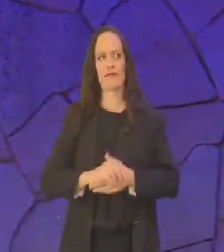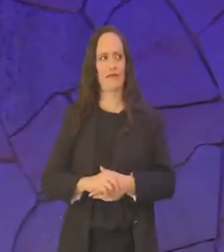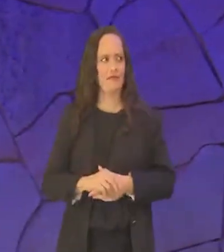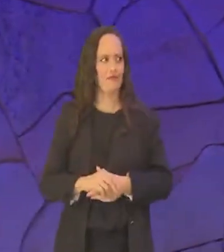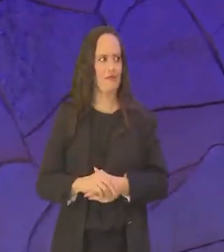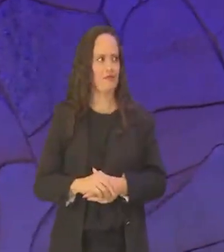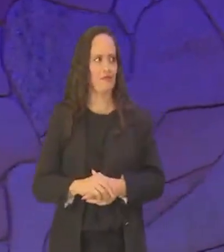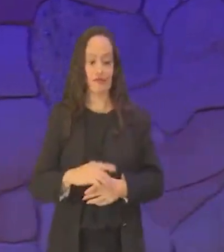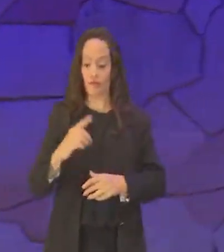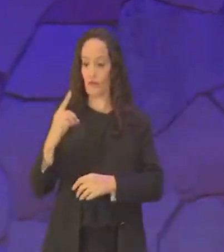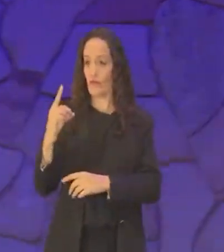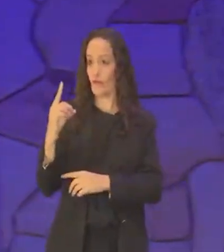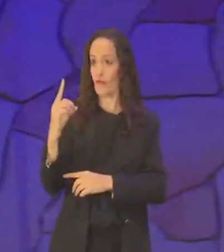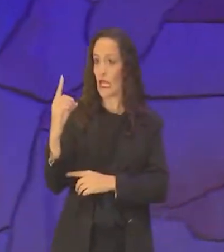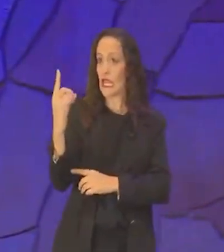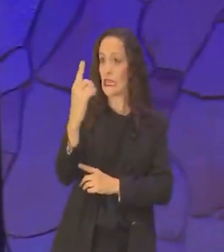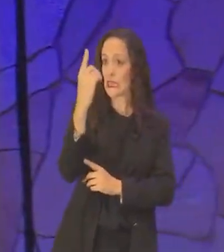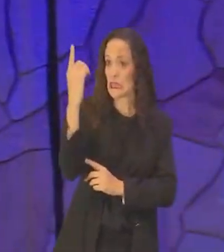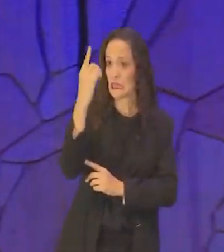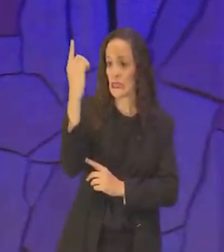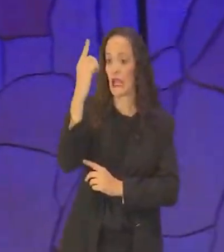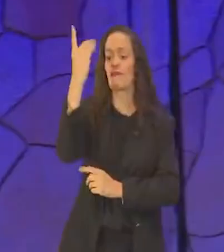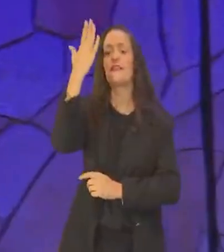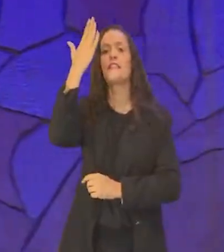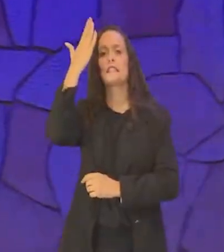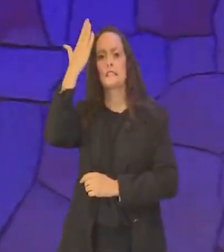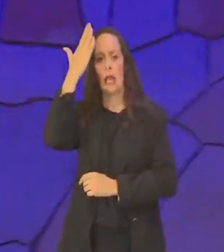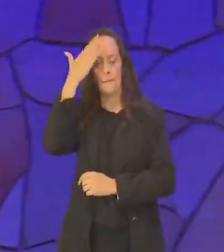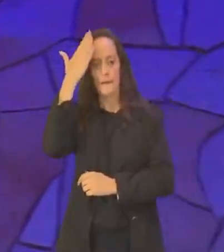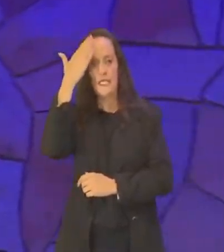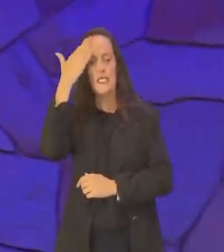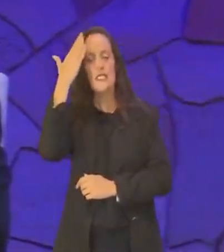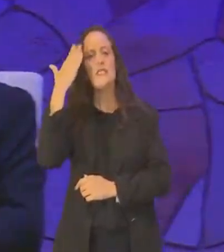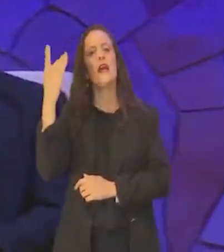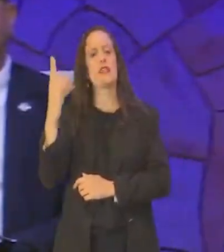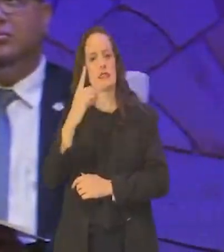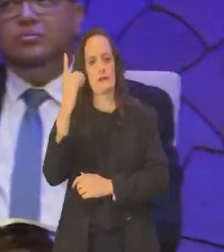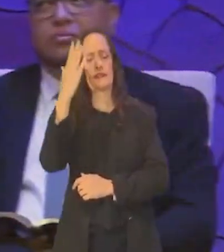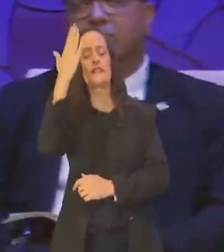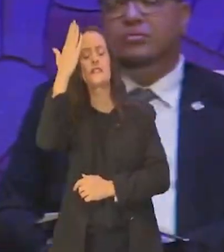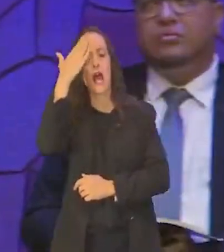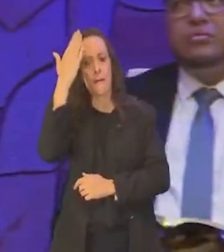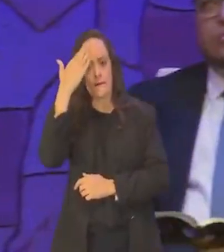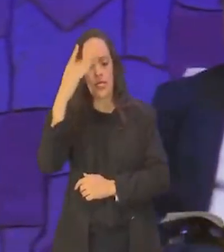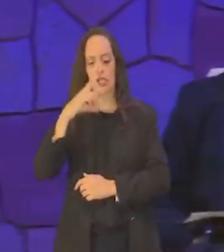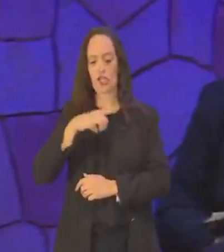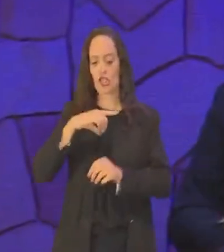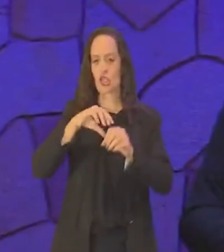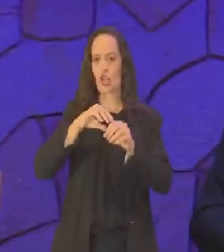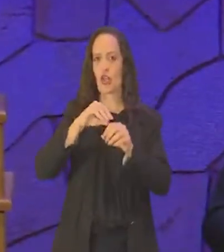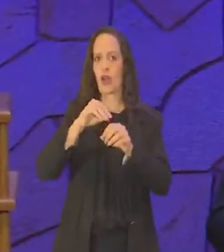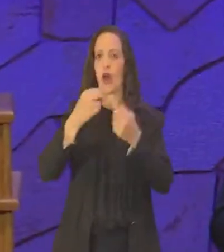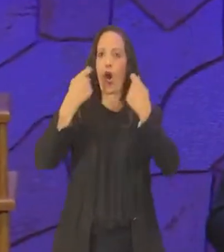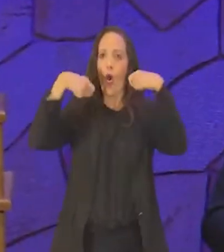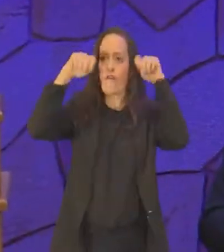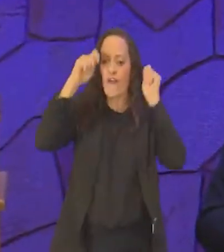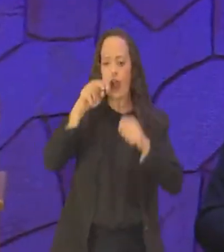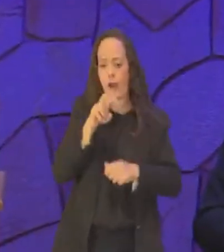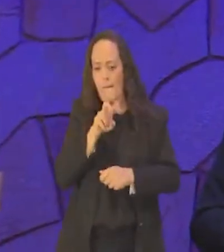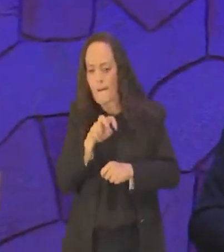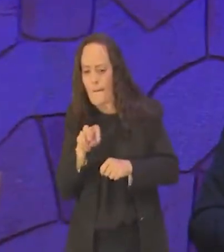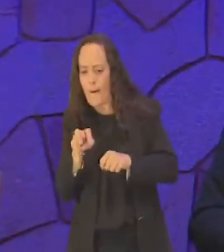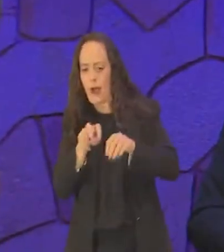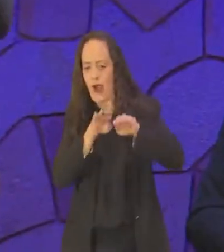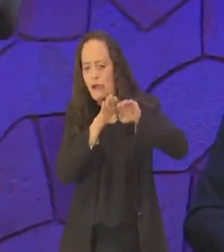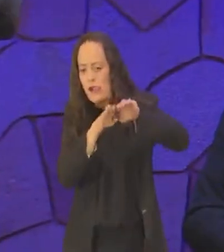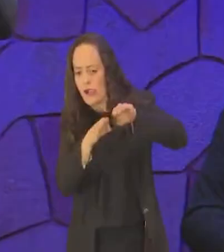Davi sabia que um pastor guiava as suas ovelhas por essas trilhas, estes caminhos. Talvez